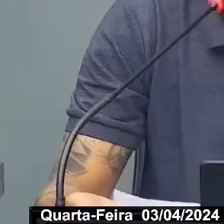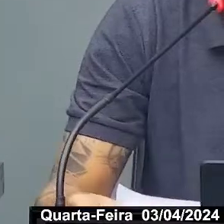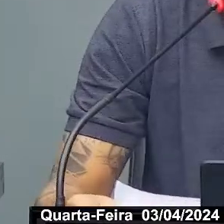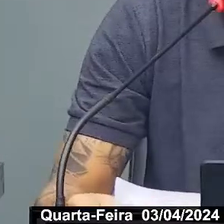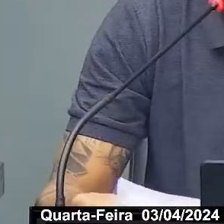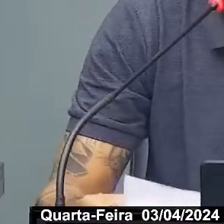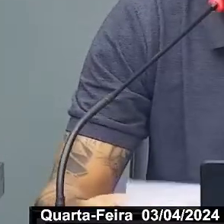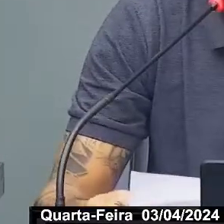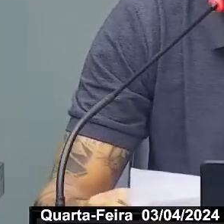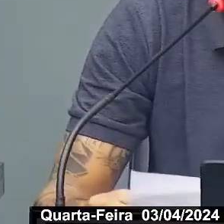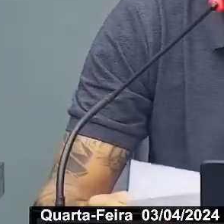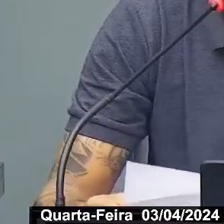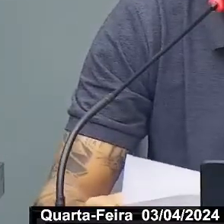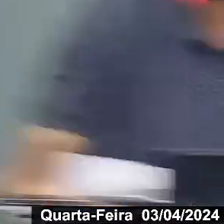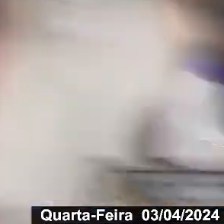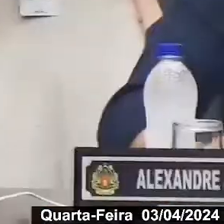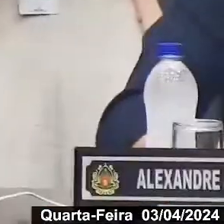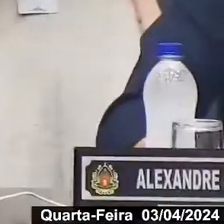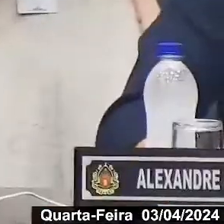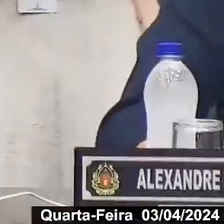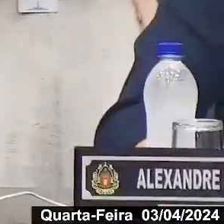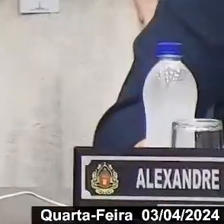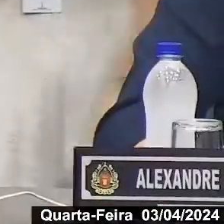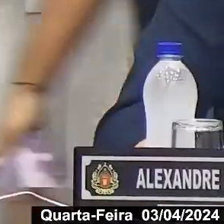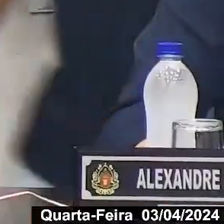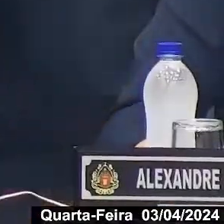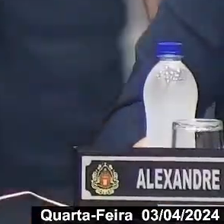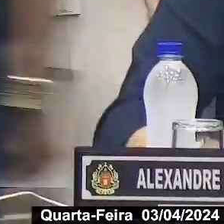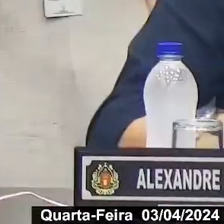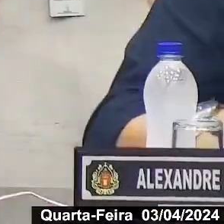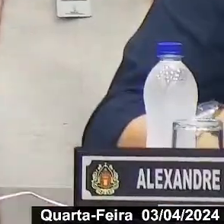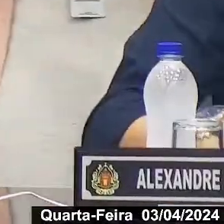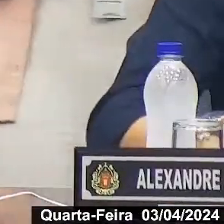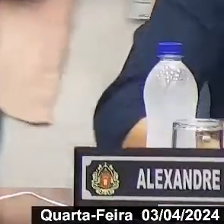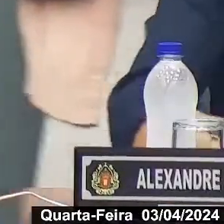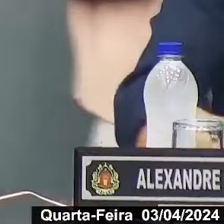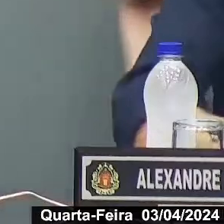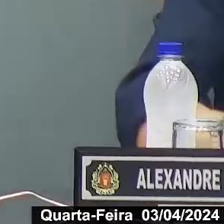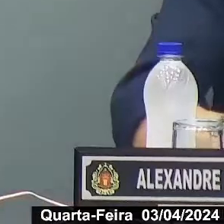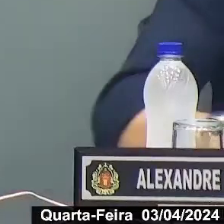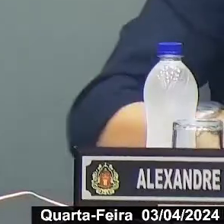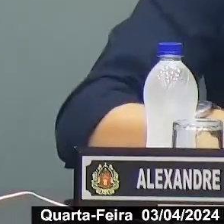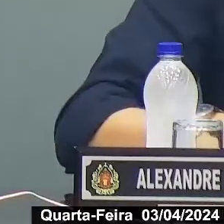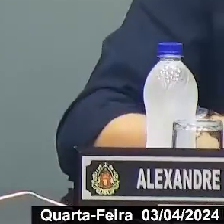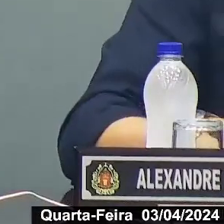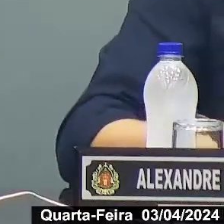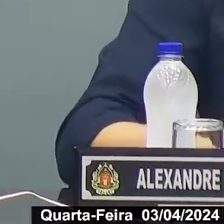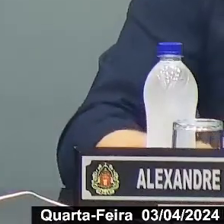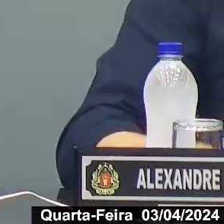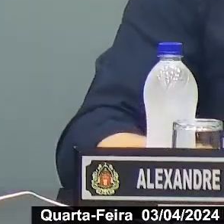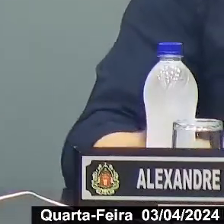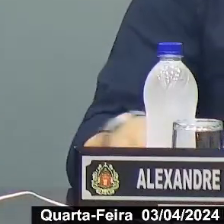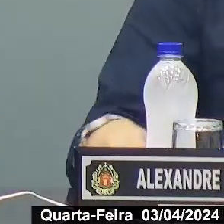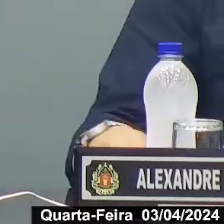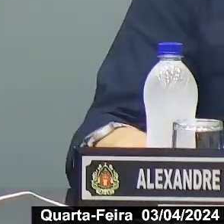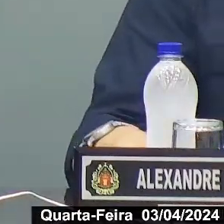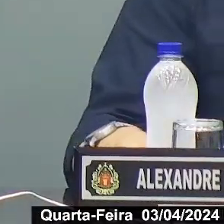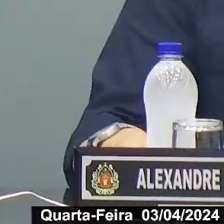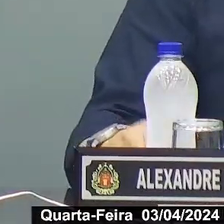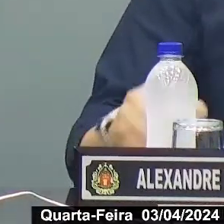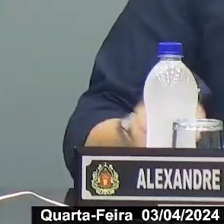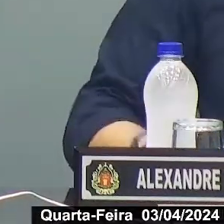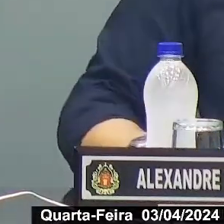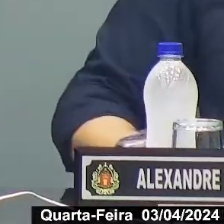Ata da 8ª sessão ordinária da Câmara Municipal da Estante Jurídica de Mundo das Artes, realizada no dia 27 de março de